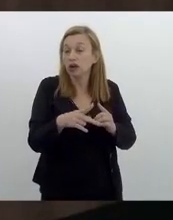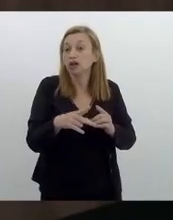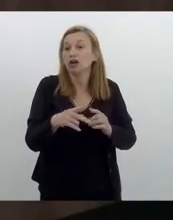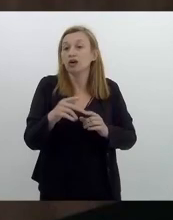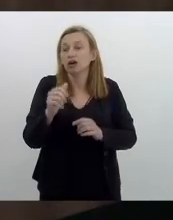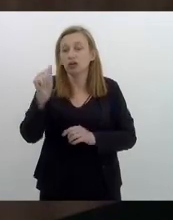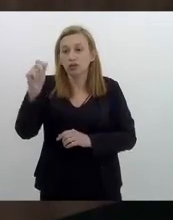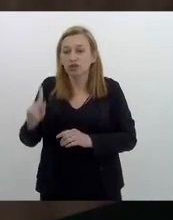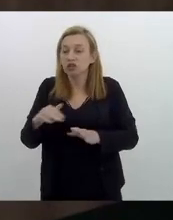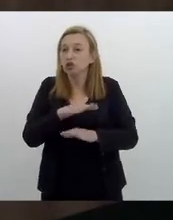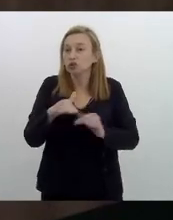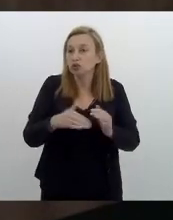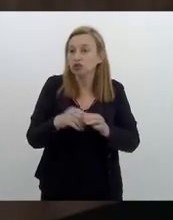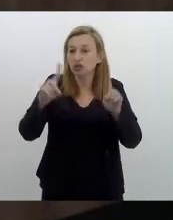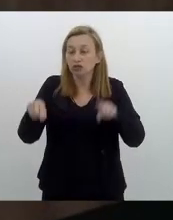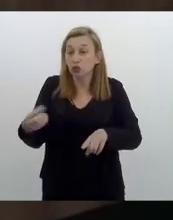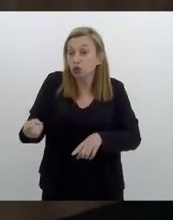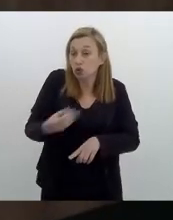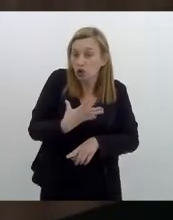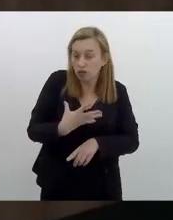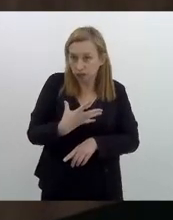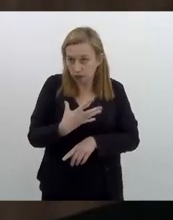de Janeiro É vinculado É